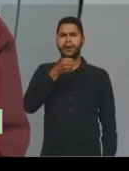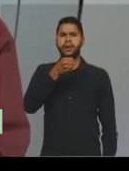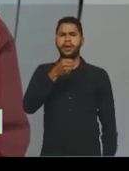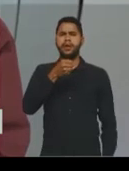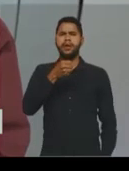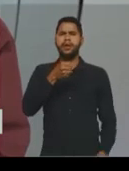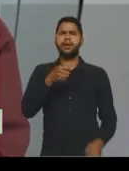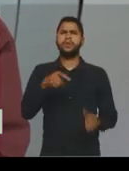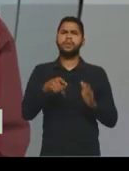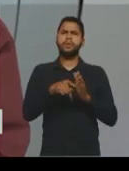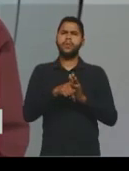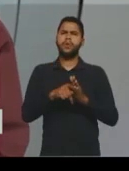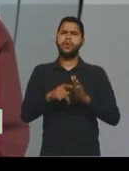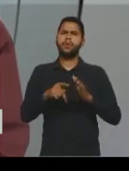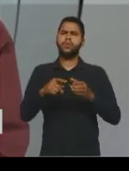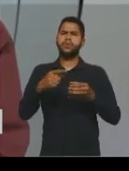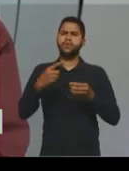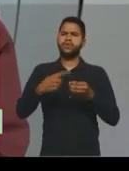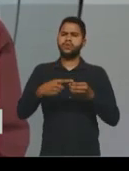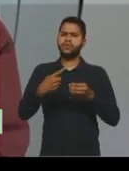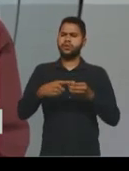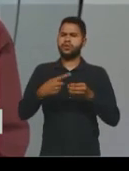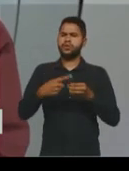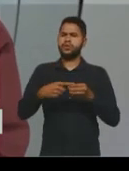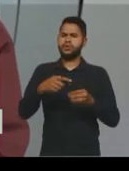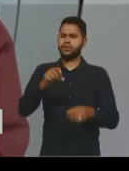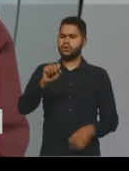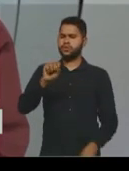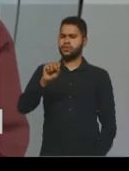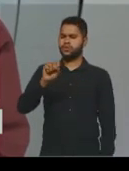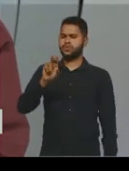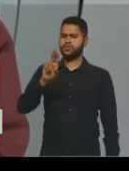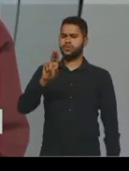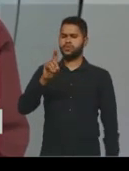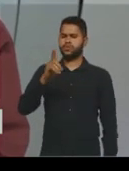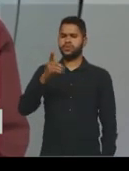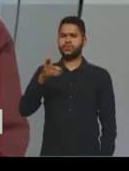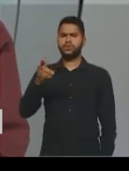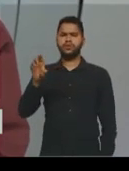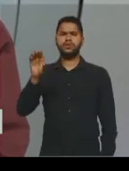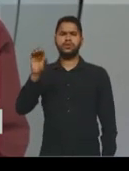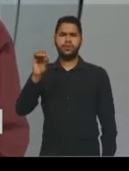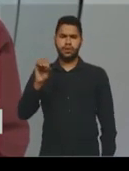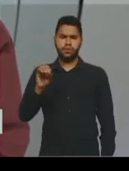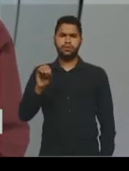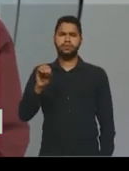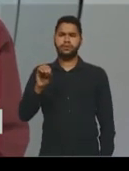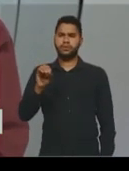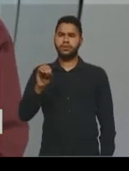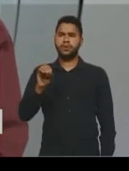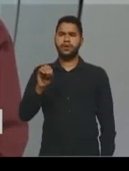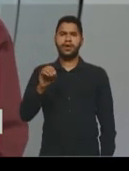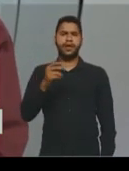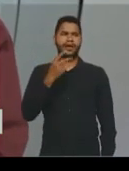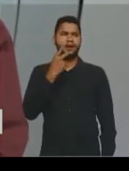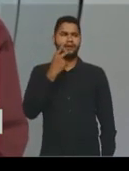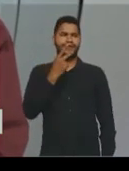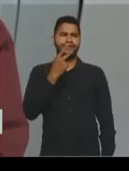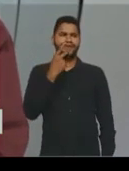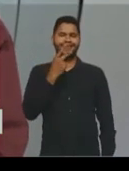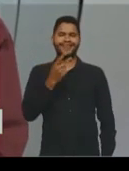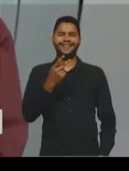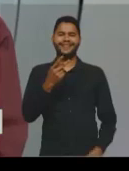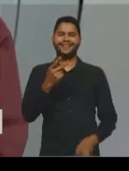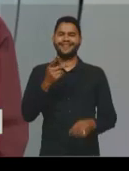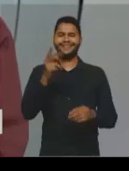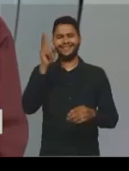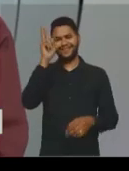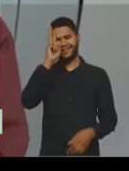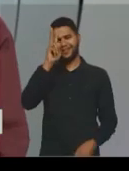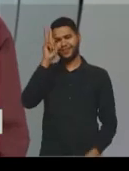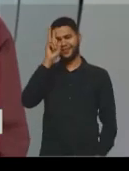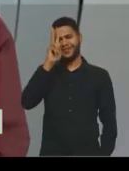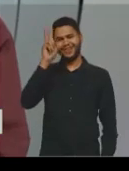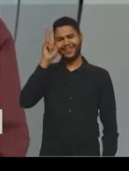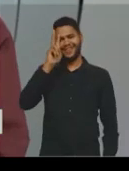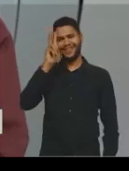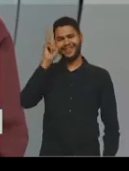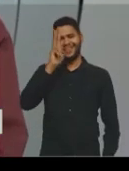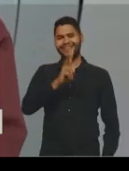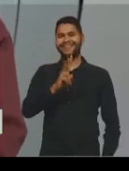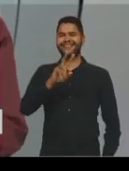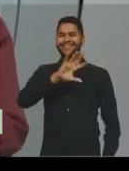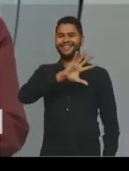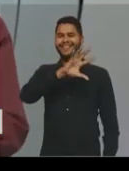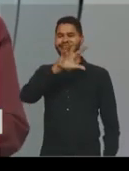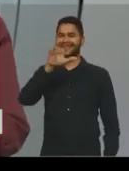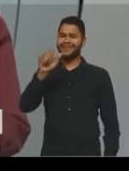do Sudão, né, sudanesa, e foi criada na Inglaterra, então ela fala muito sobre a história da África, que é pouco